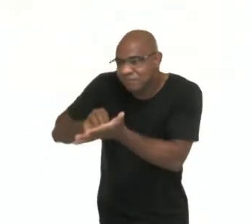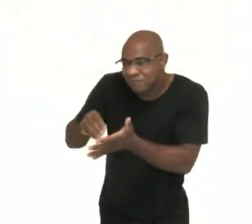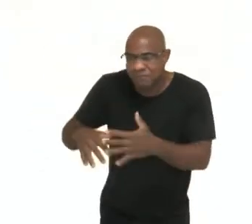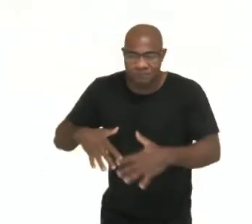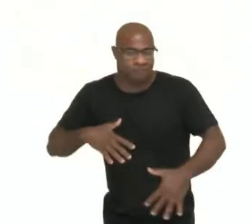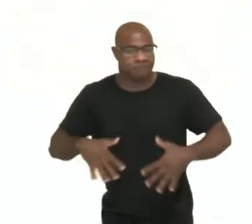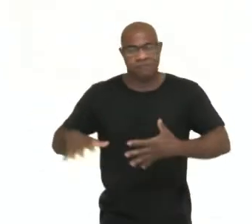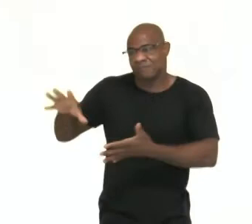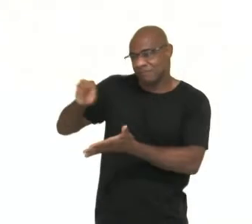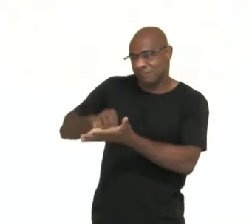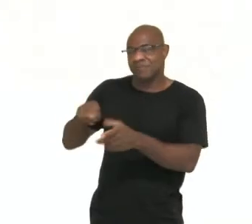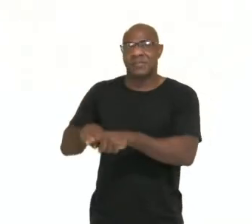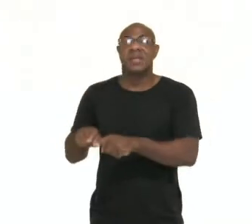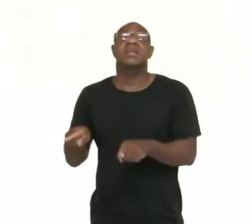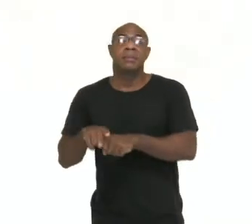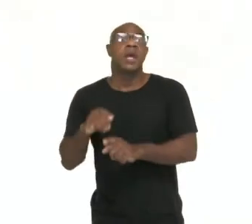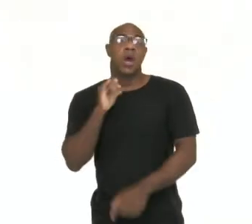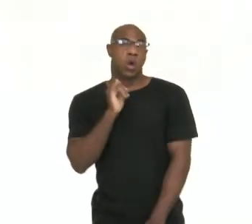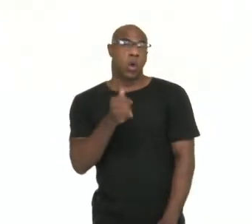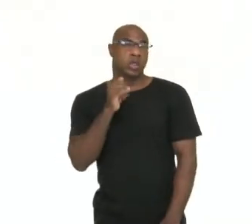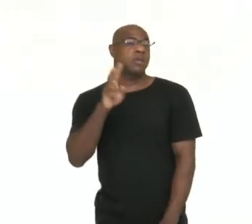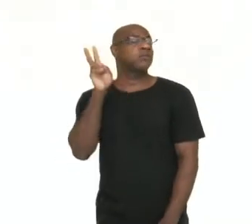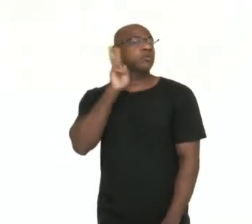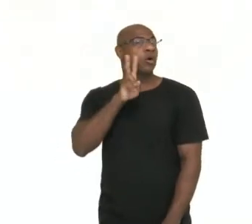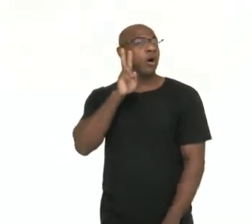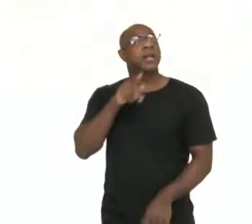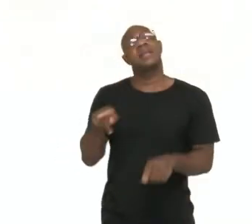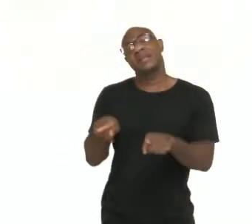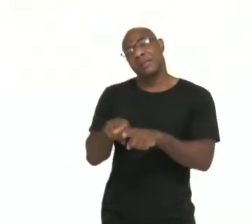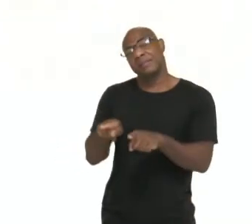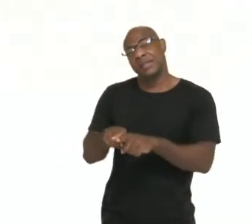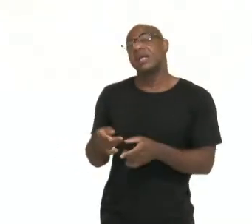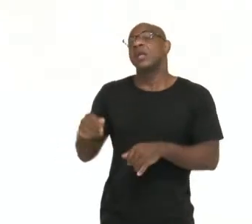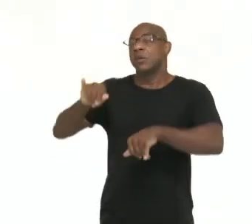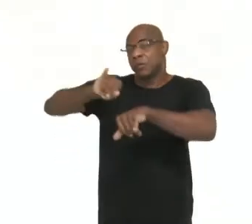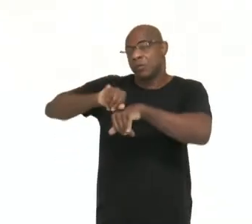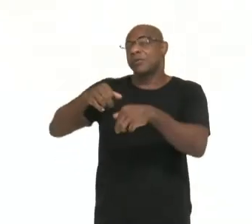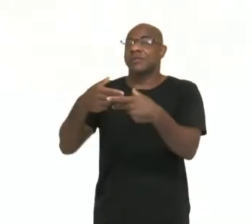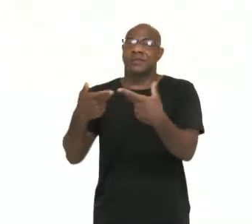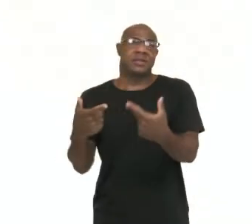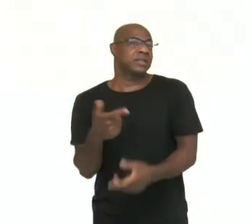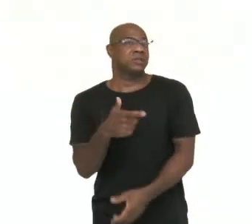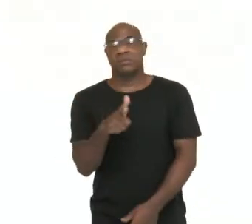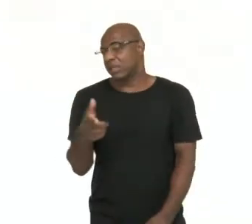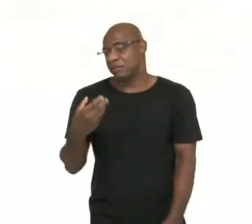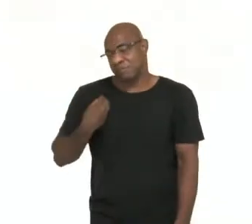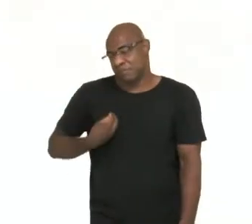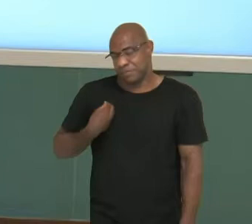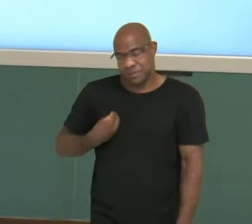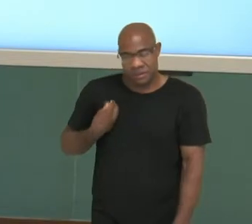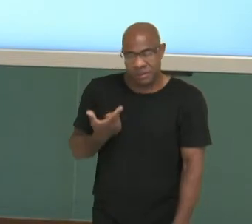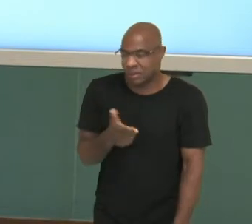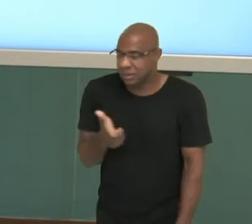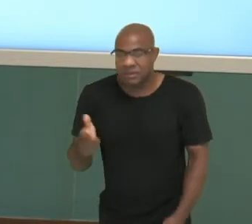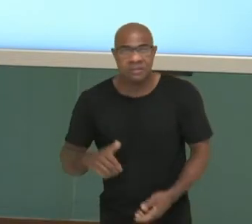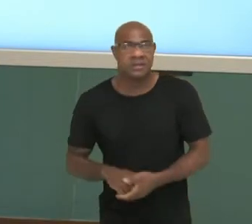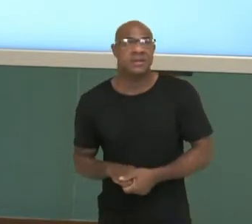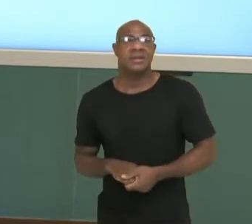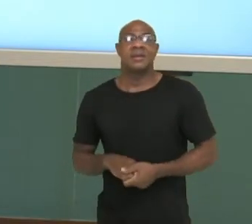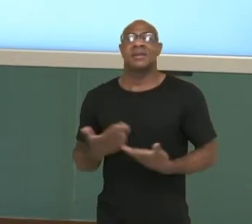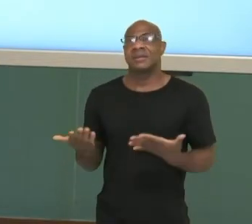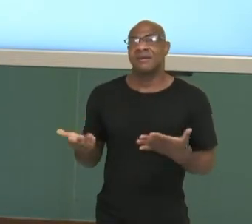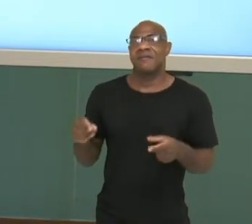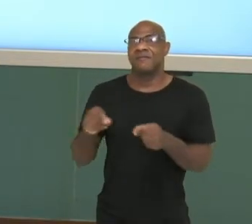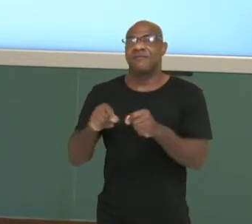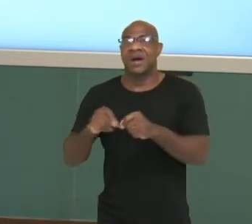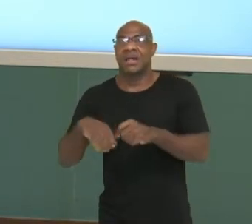dramaturgia, contando história, criando gags sobre objetos e coisas que não estão lá, né? Então, normalmente ali ele